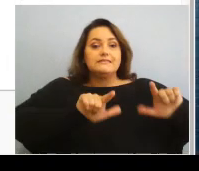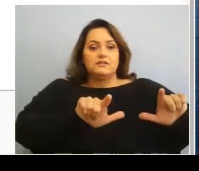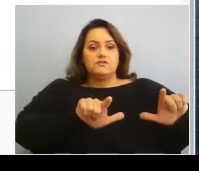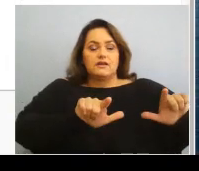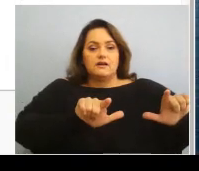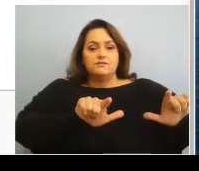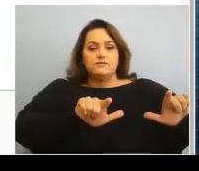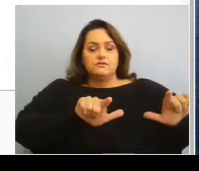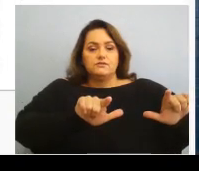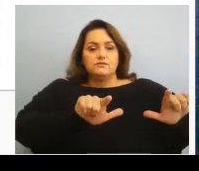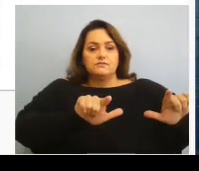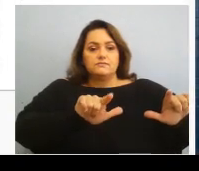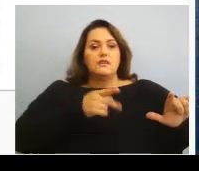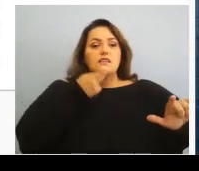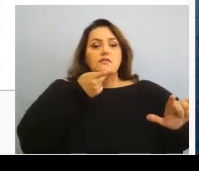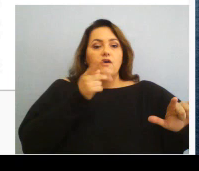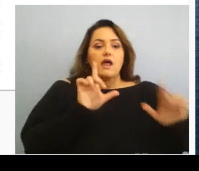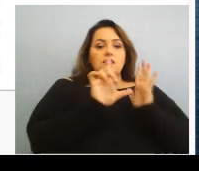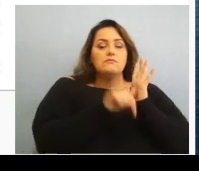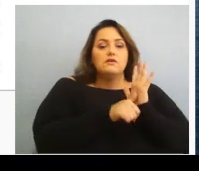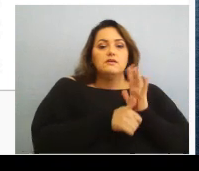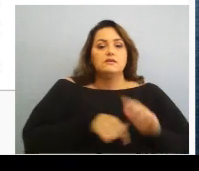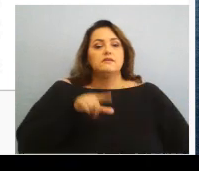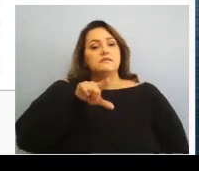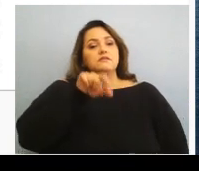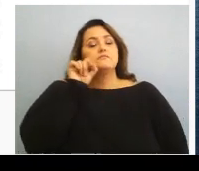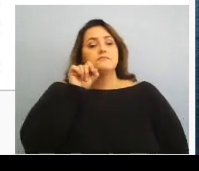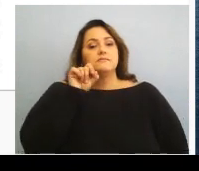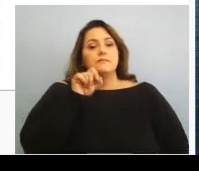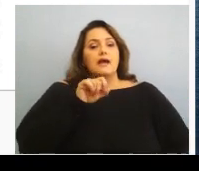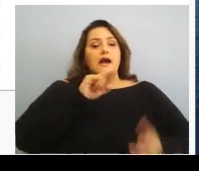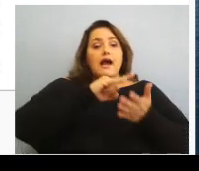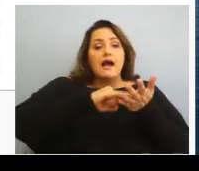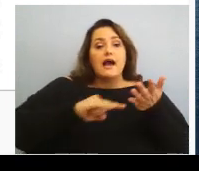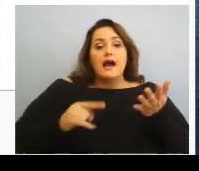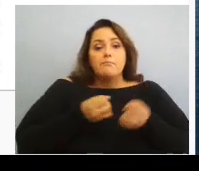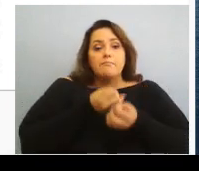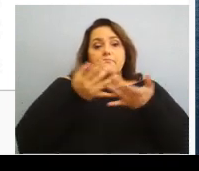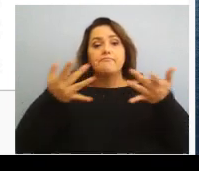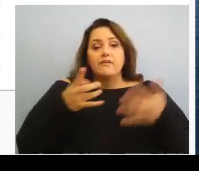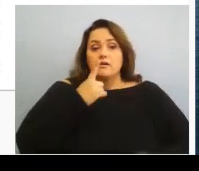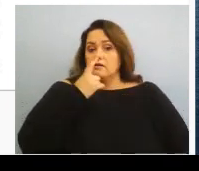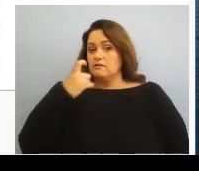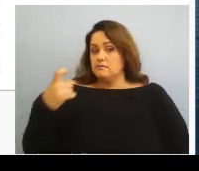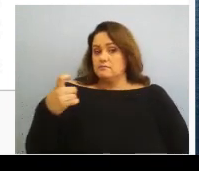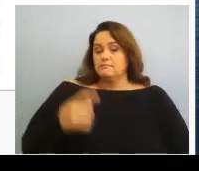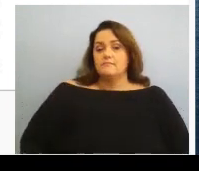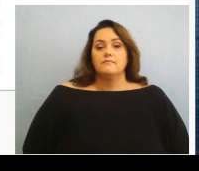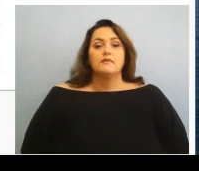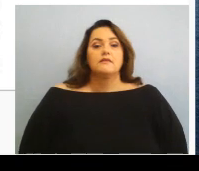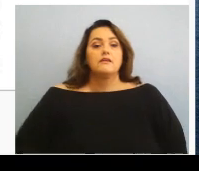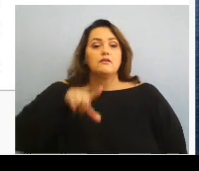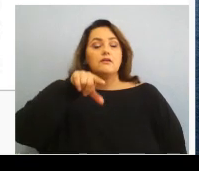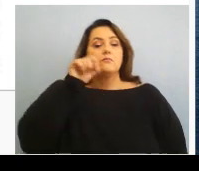falar depois de cada um deles. Você tem uma opção para declaração e movimentação de resíduos, uma opção de